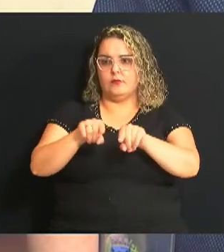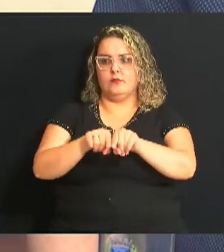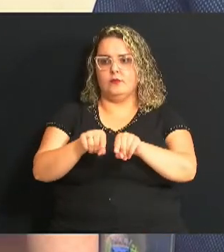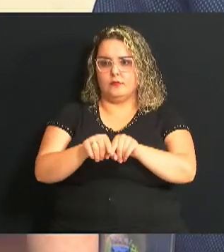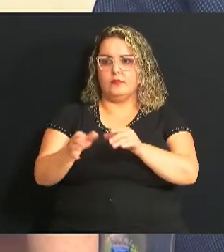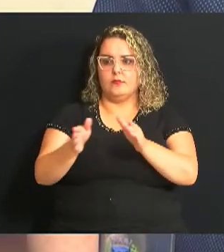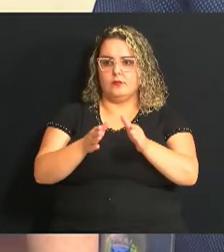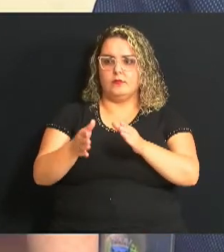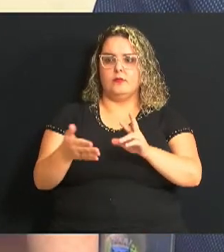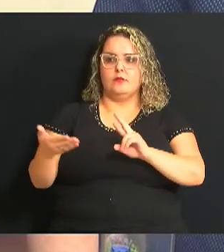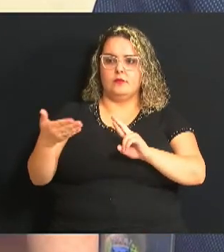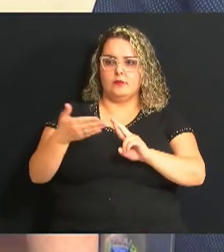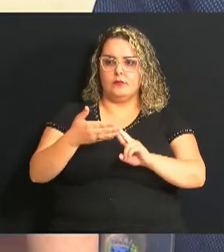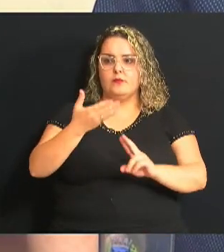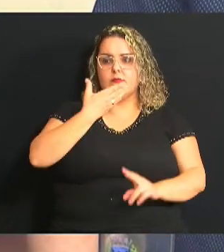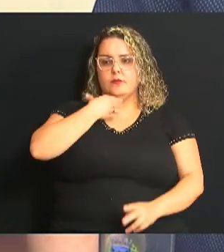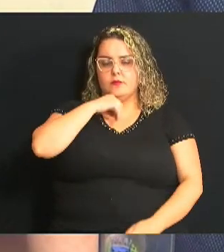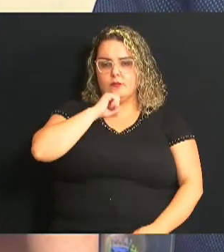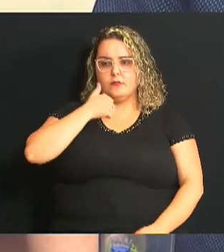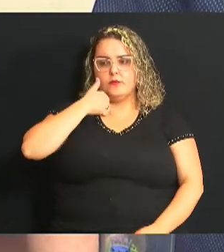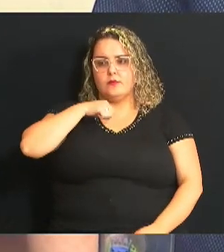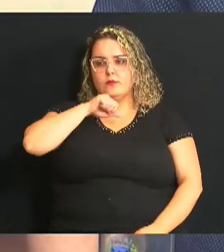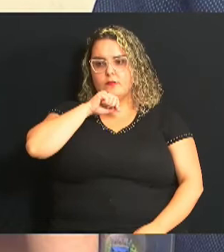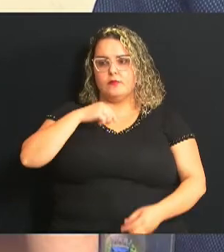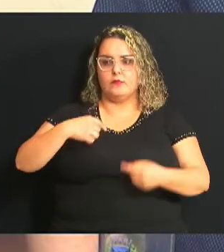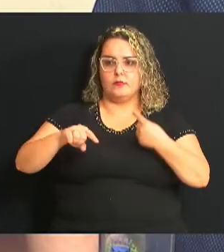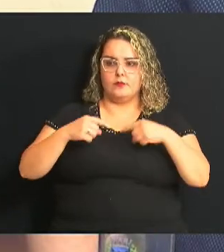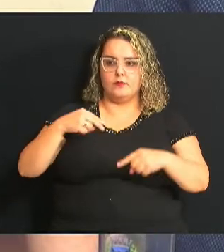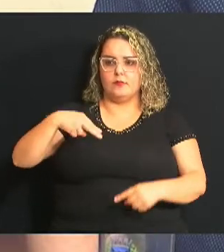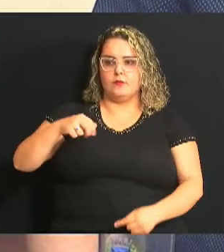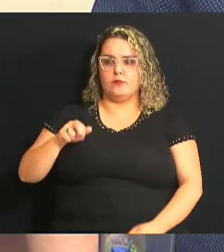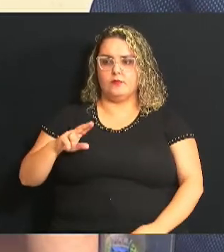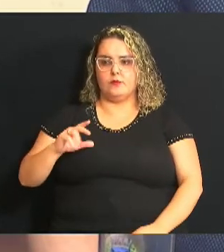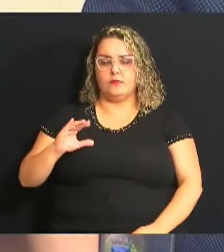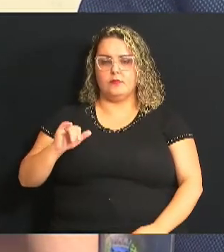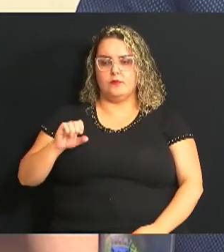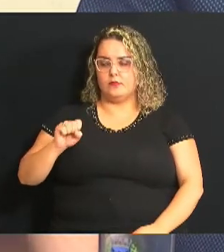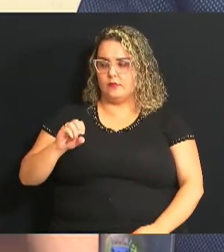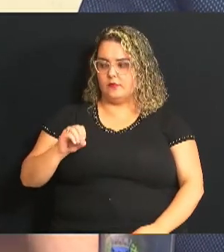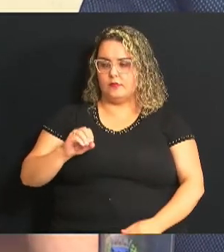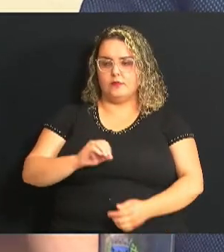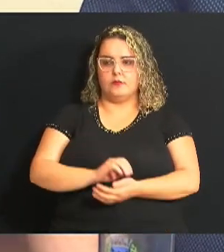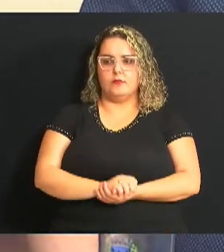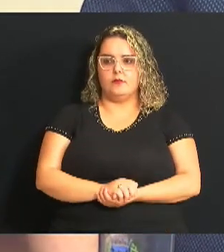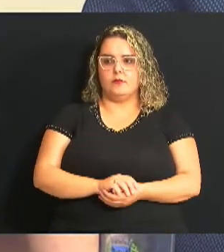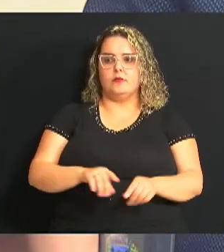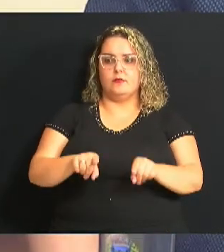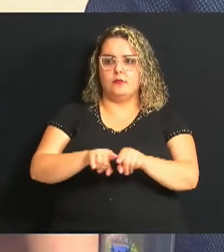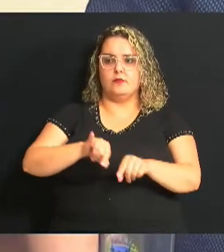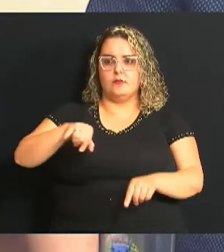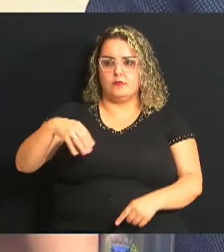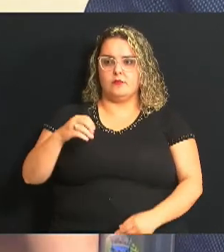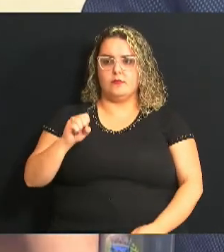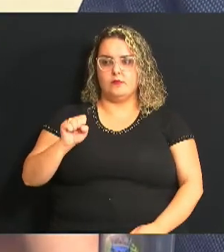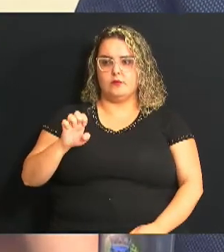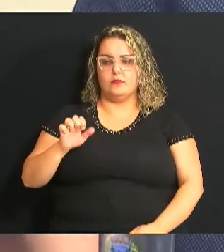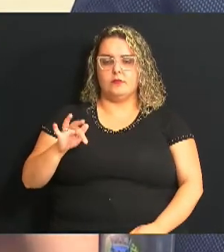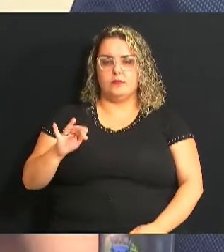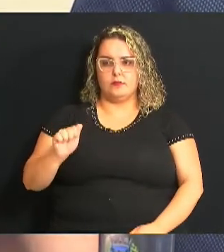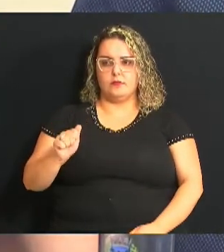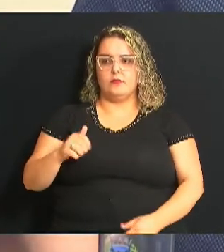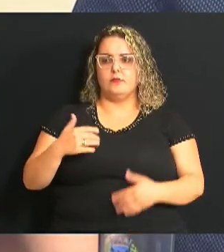momento representa os pais, o maestro Narciso e Josefa de Mesquita.